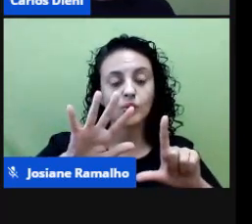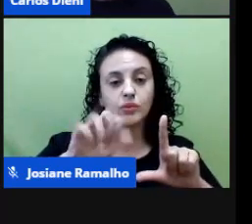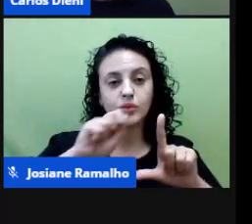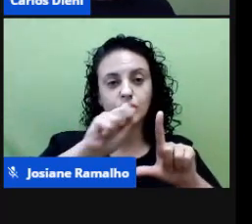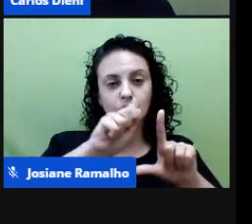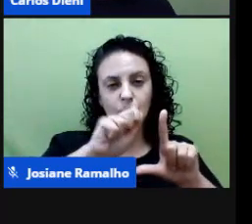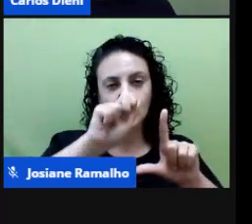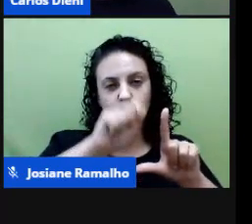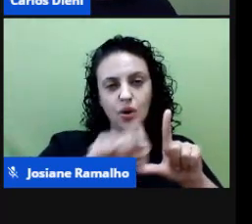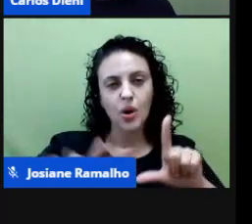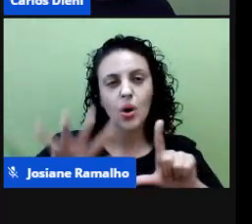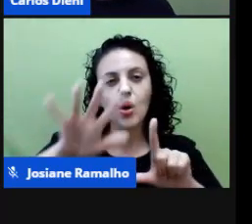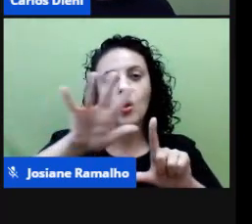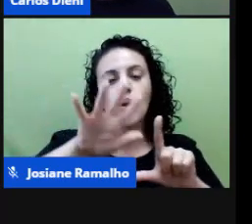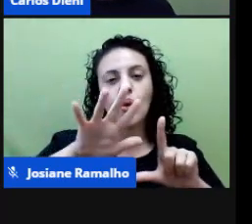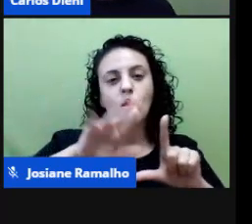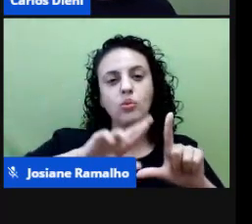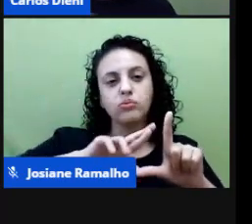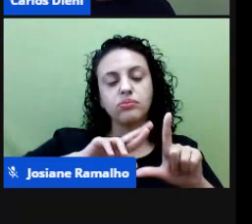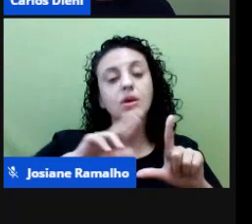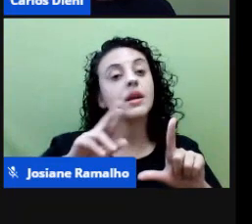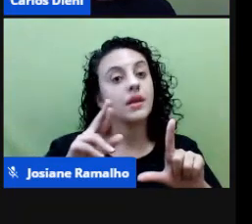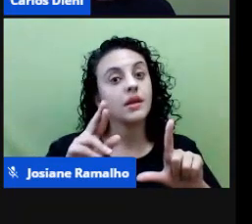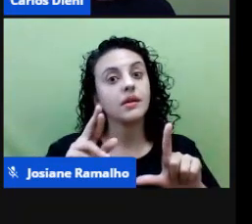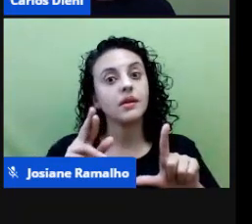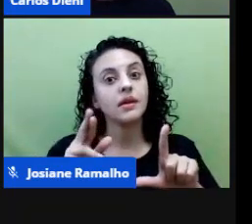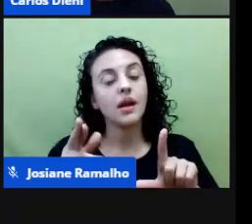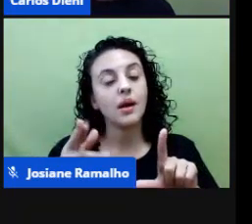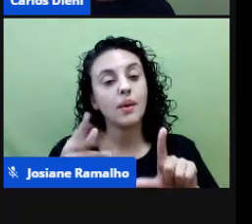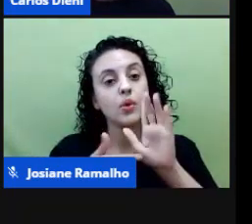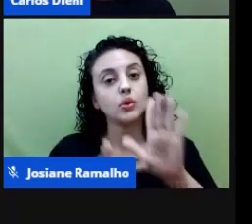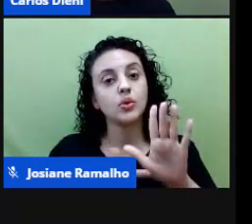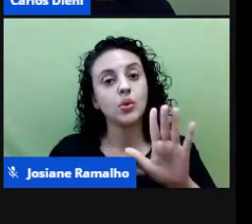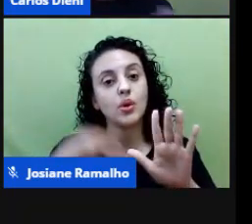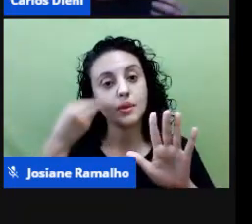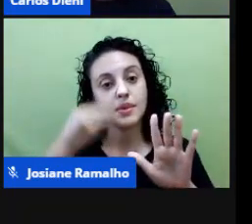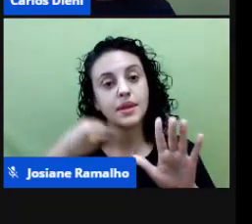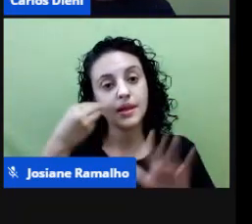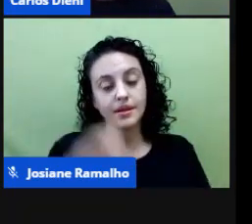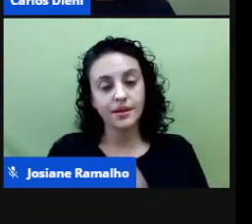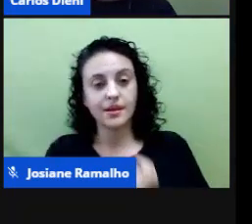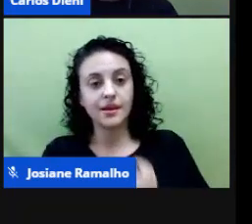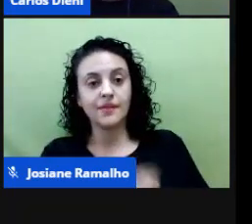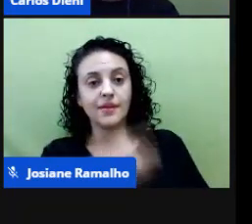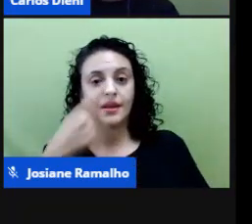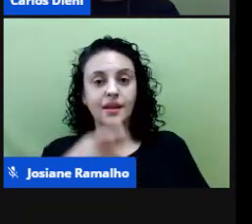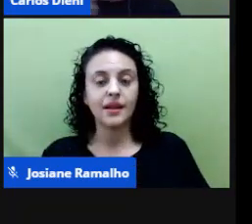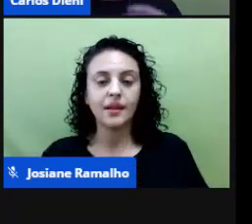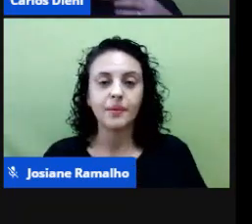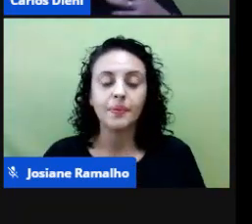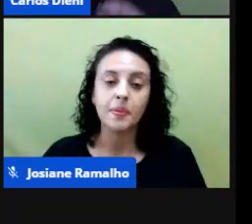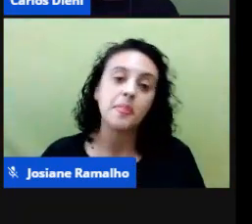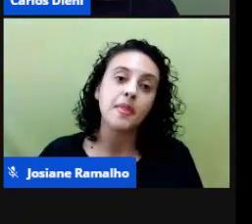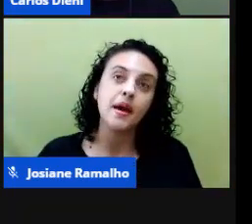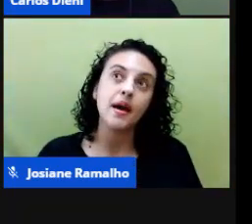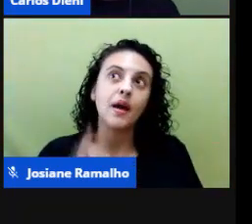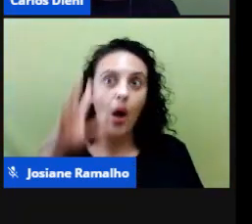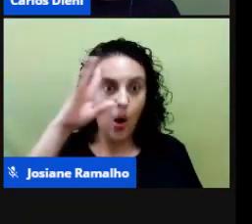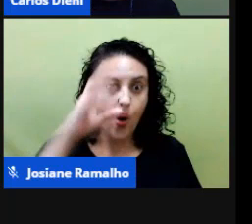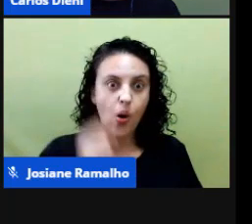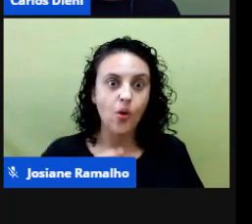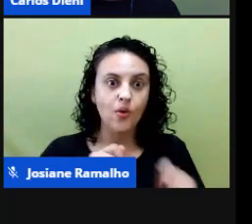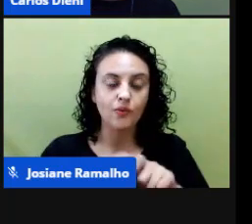nunca se via representada no audiovisual quando ela era criança. Então ela propôs fazer um documentário voltado